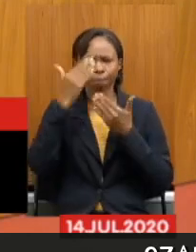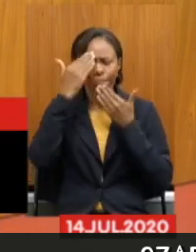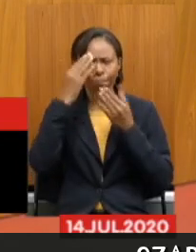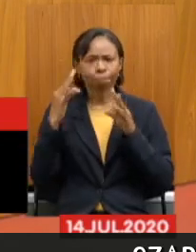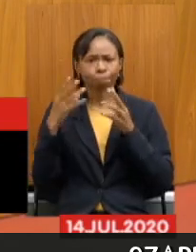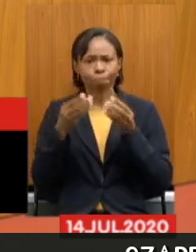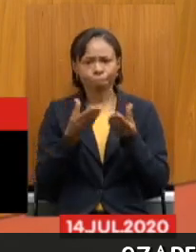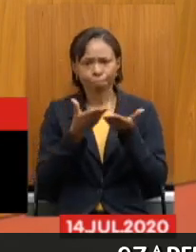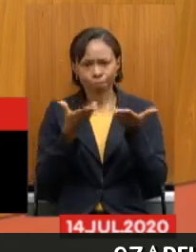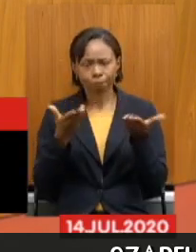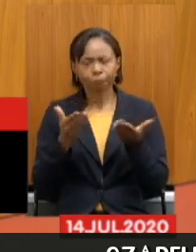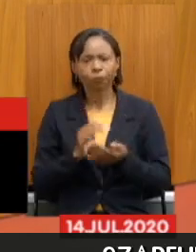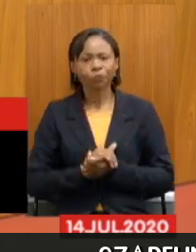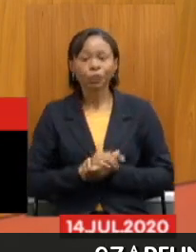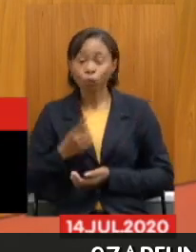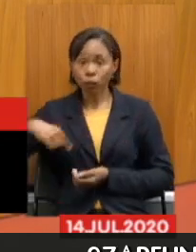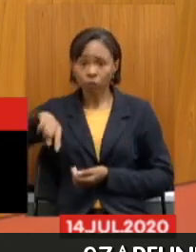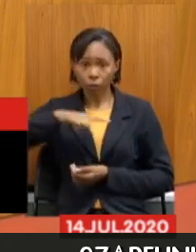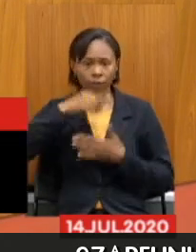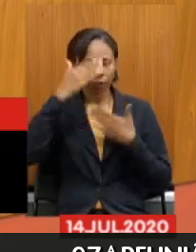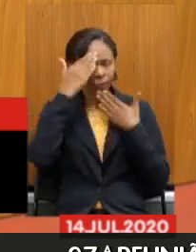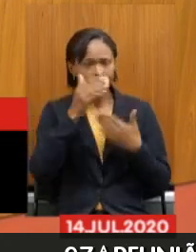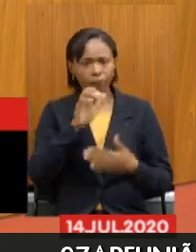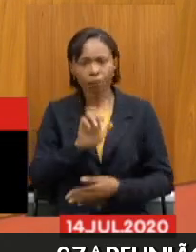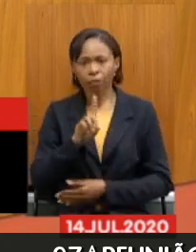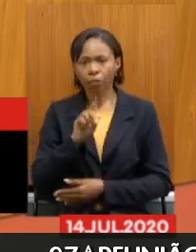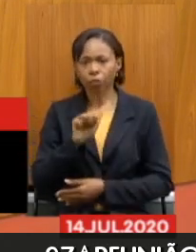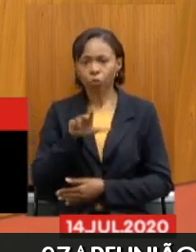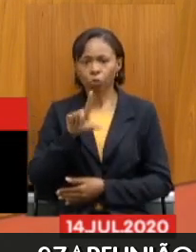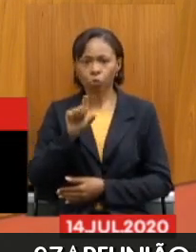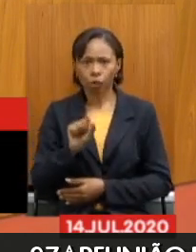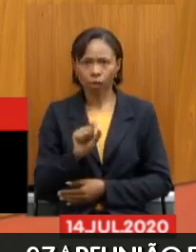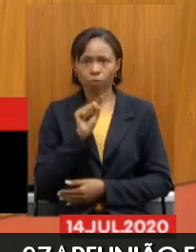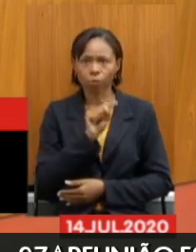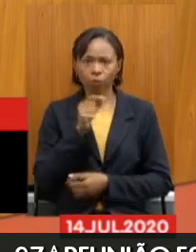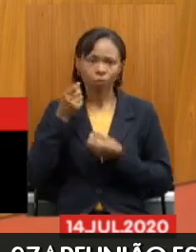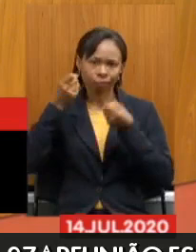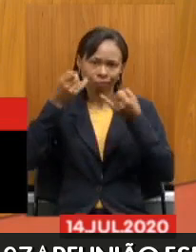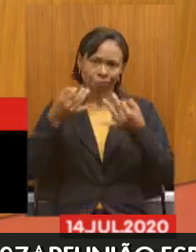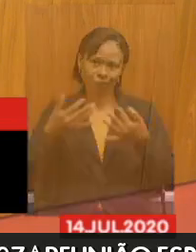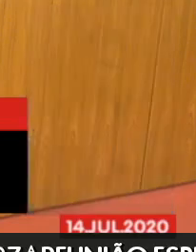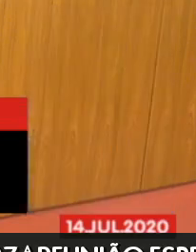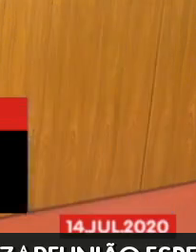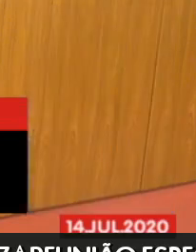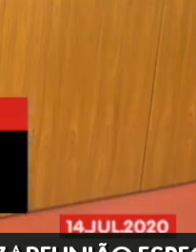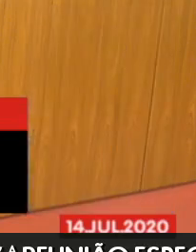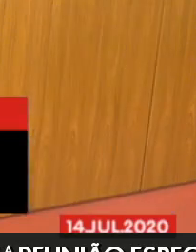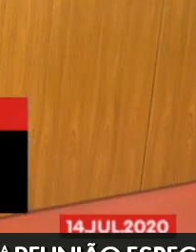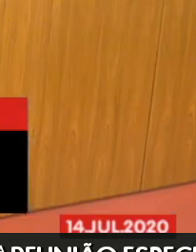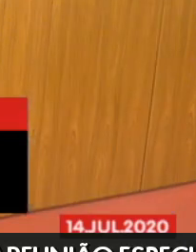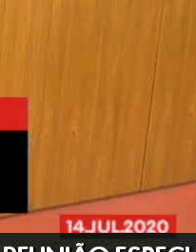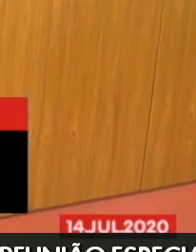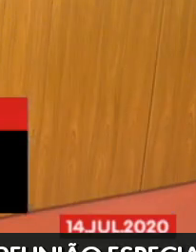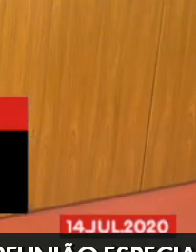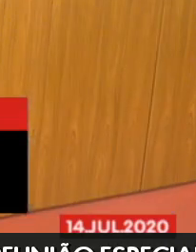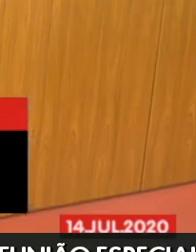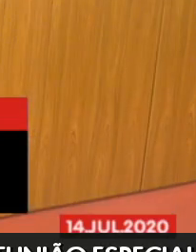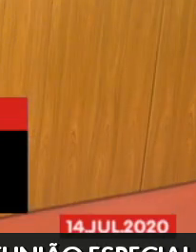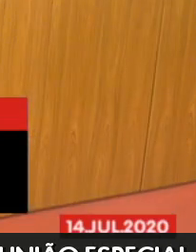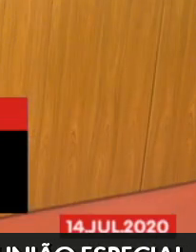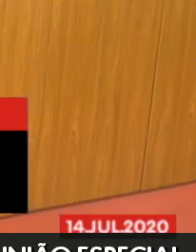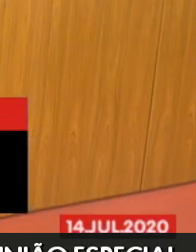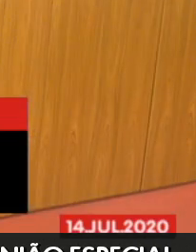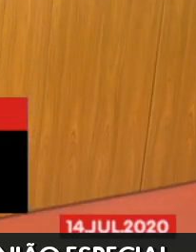Nós que agradecemos, Eduardo de Castro Amorim, pela sua participação, representando aqui o Sindicato